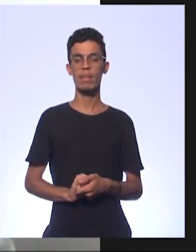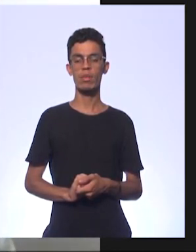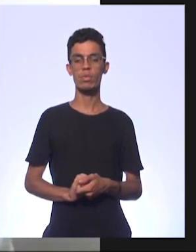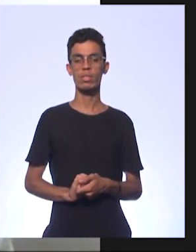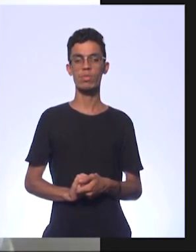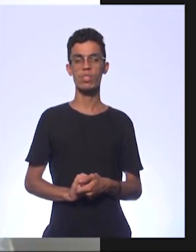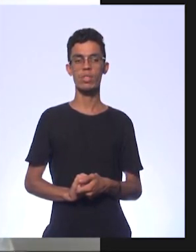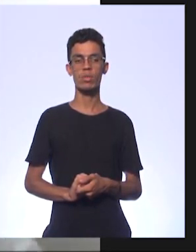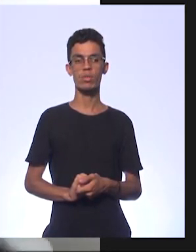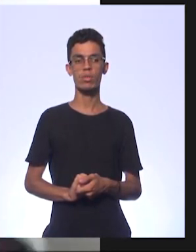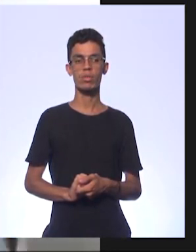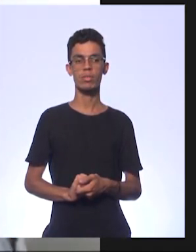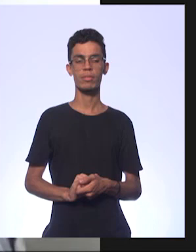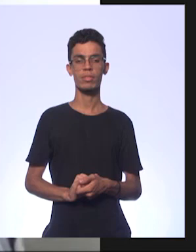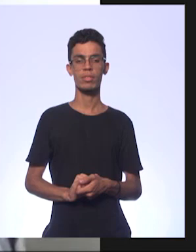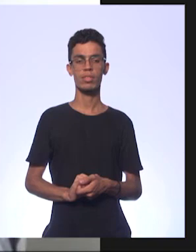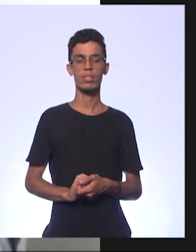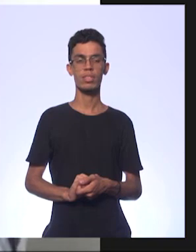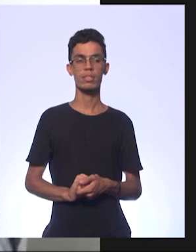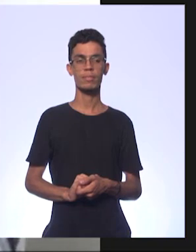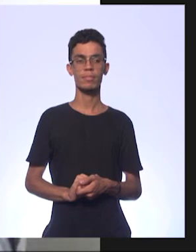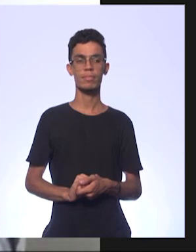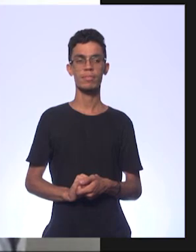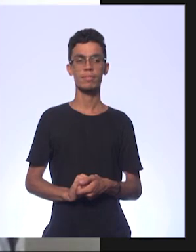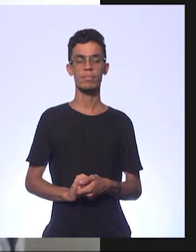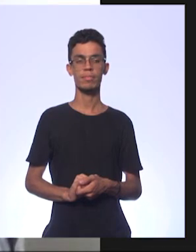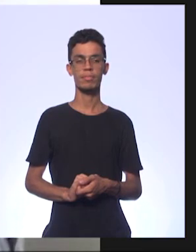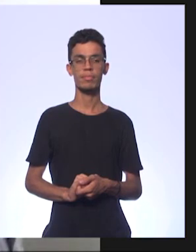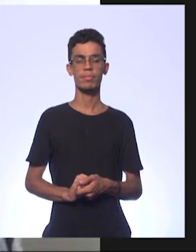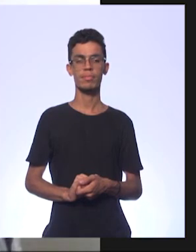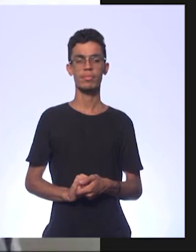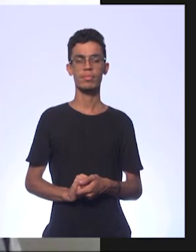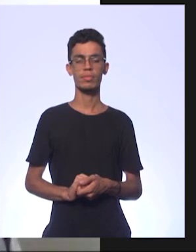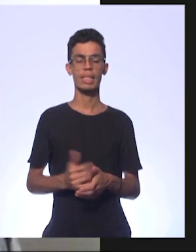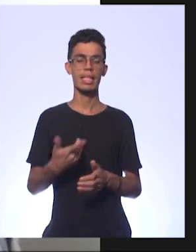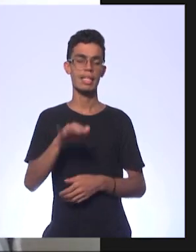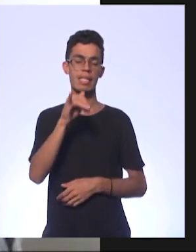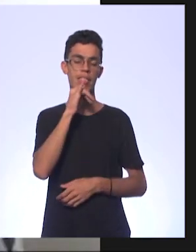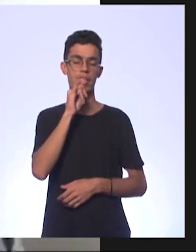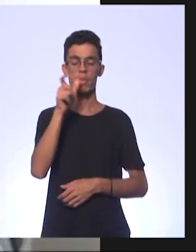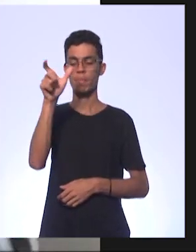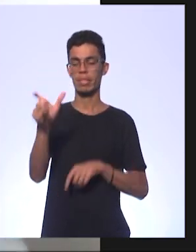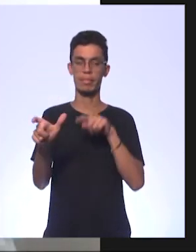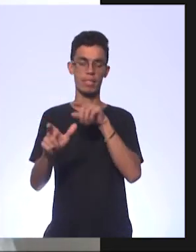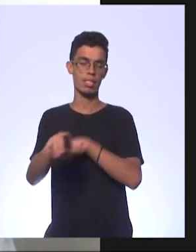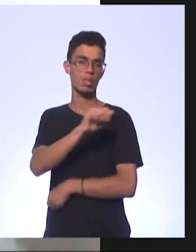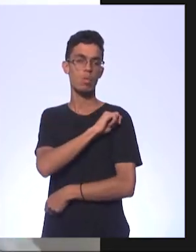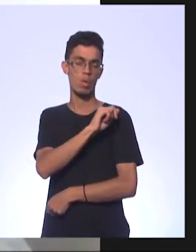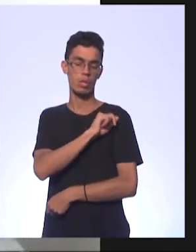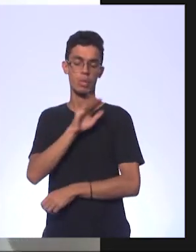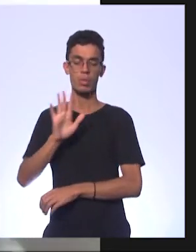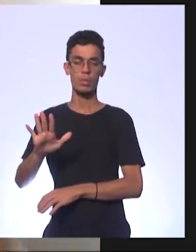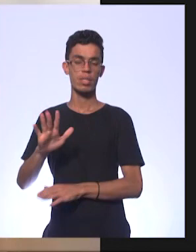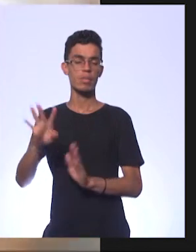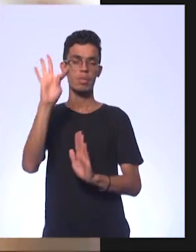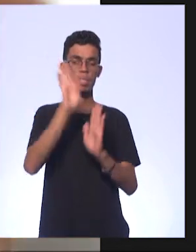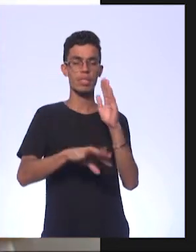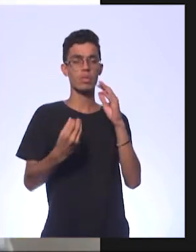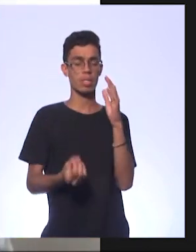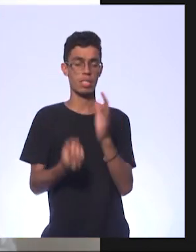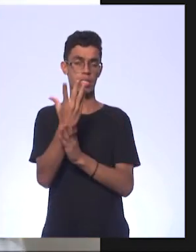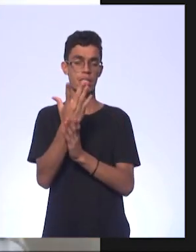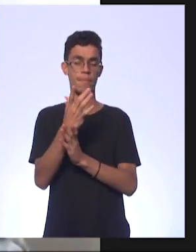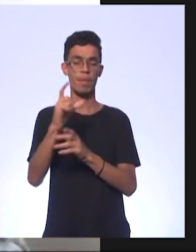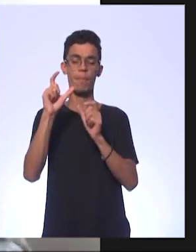a operacionalização da evidência que o estudante te deu. Então, é um parâmetro, eu concordo com